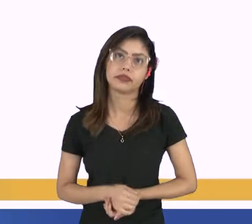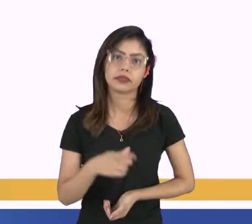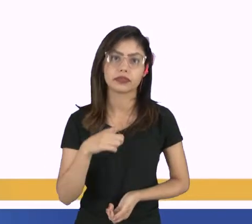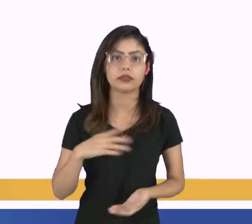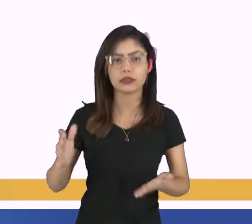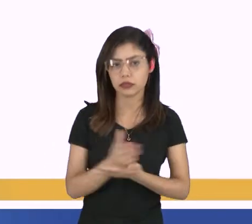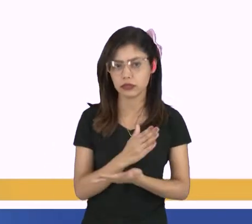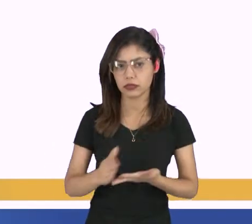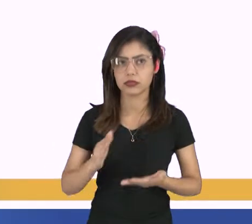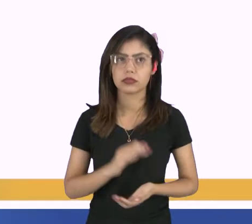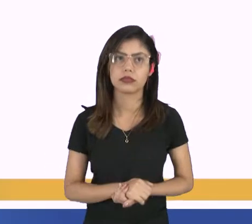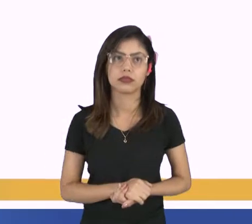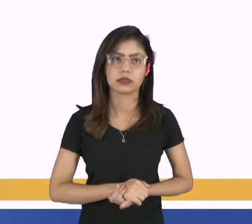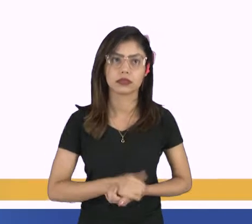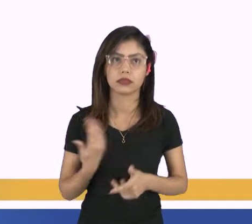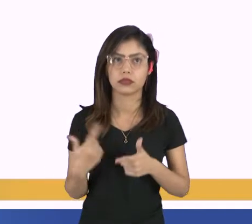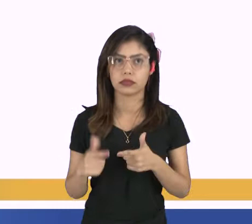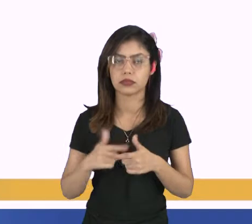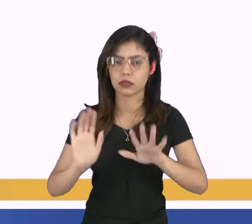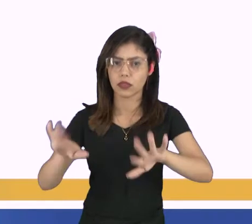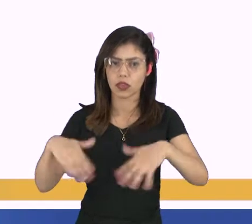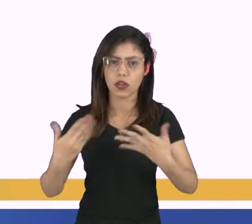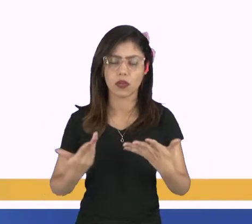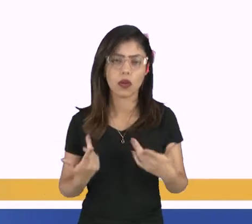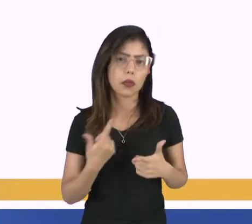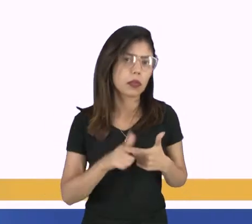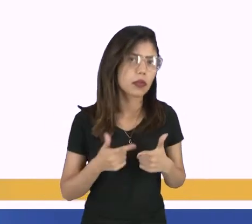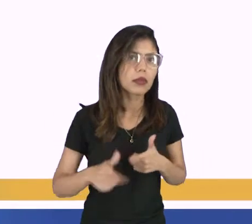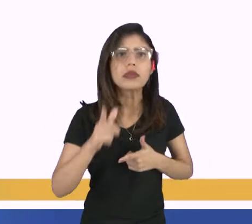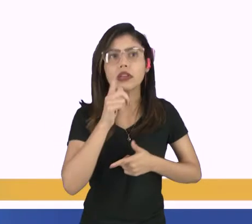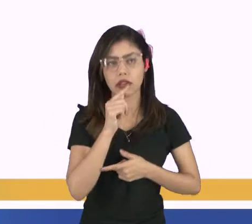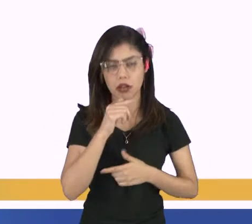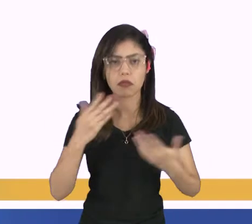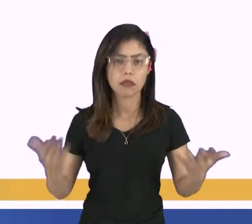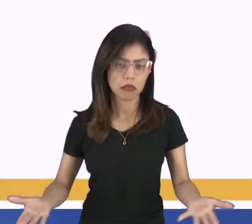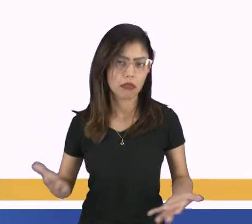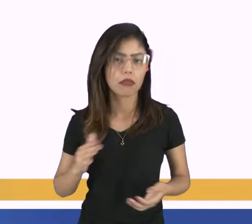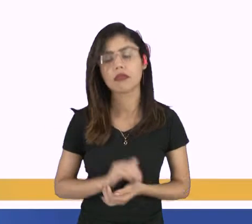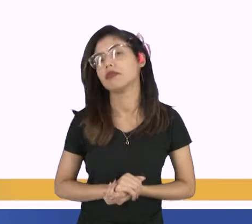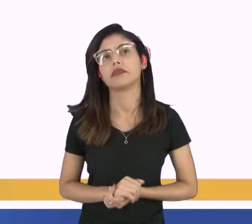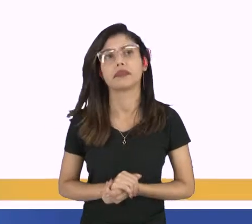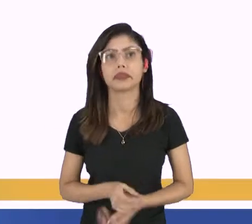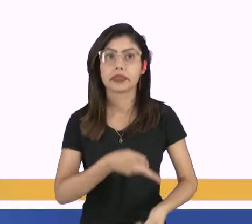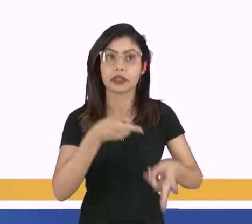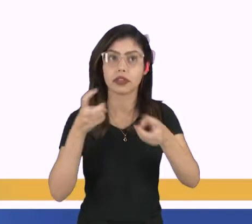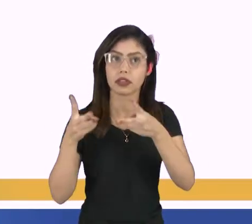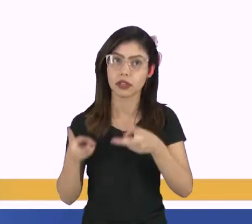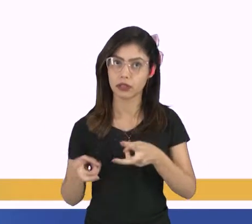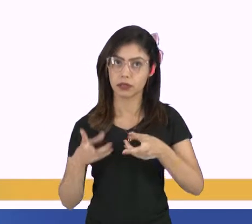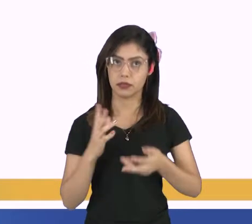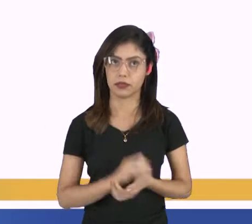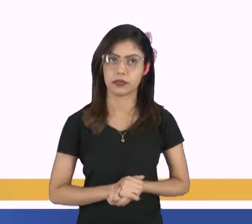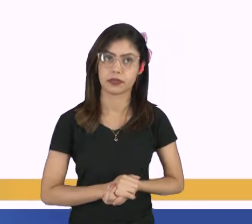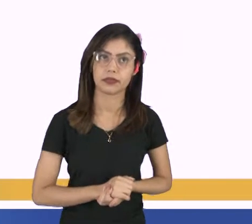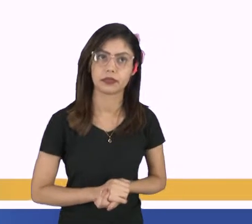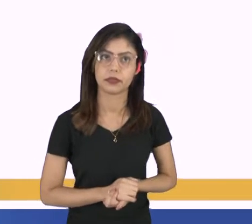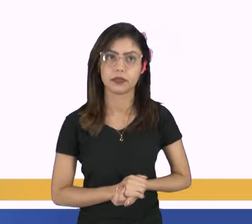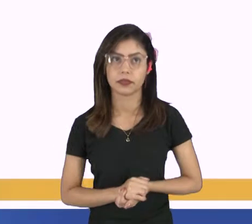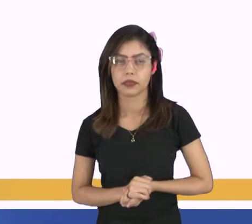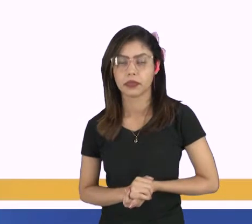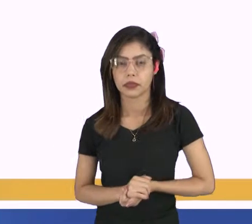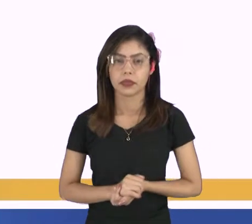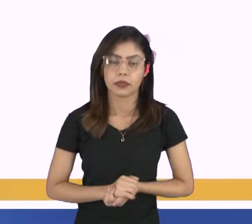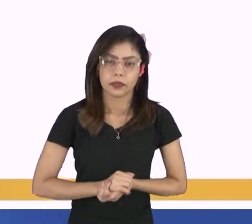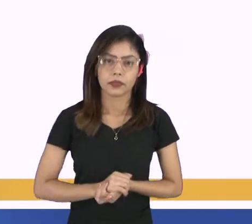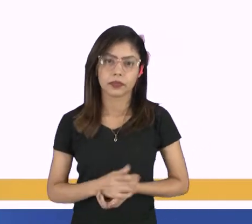ocorrendo algumas especulações sobre qual seria o motivo dessa água estar contaminada. E aí percebeu-se, que no